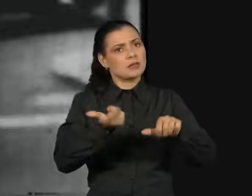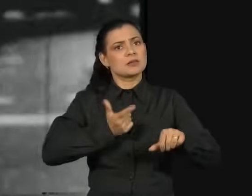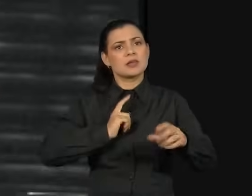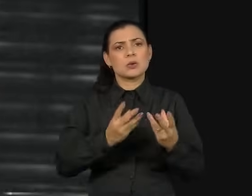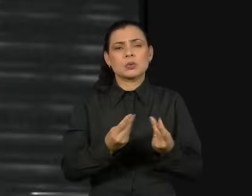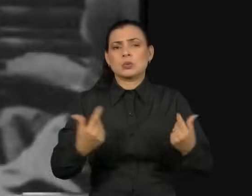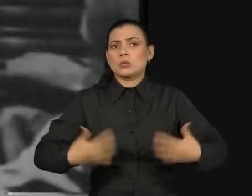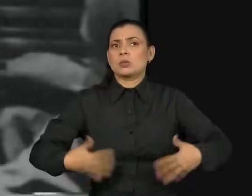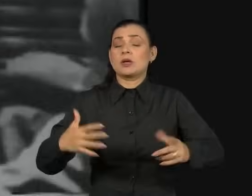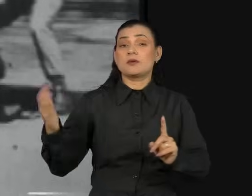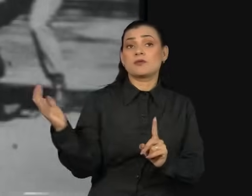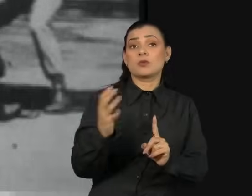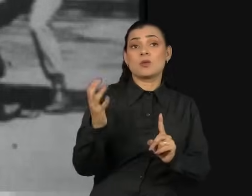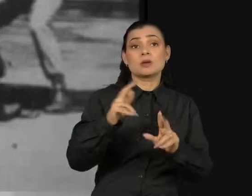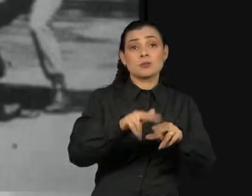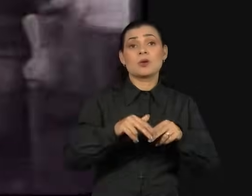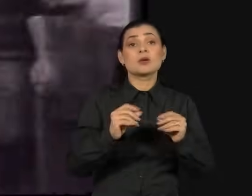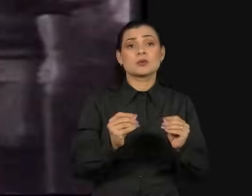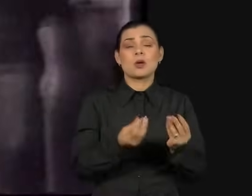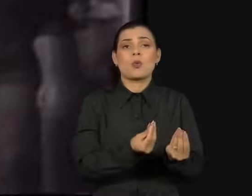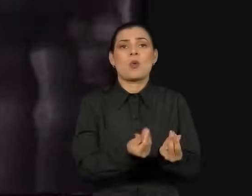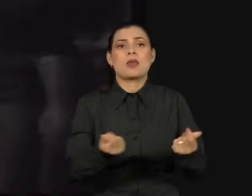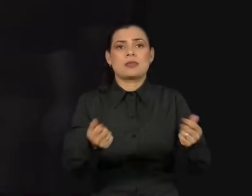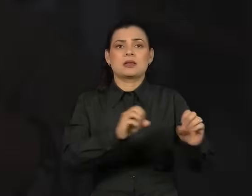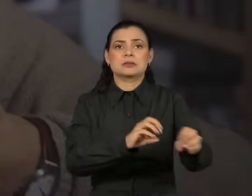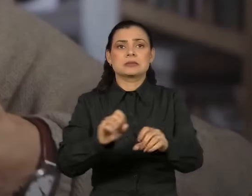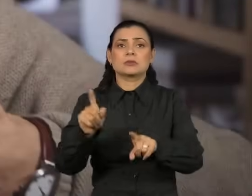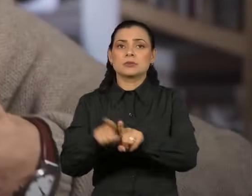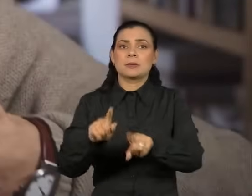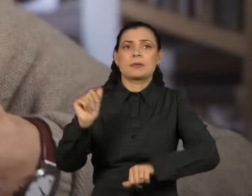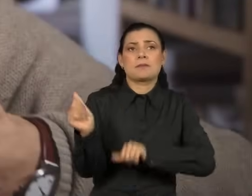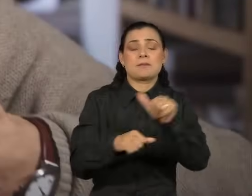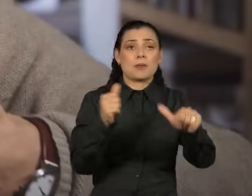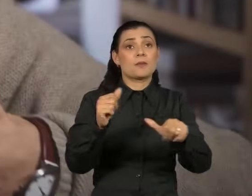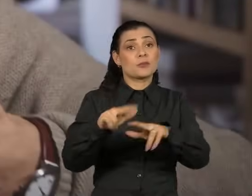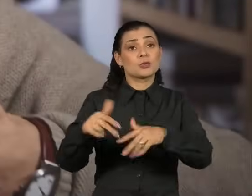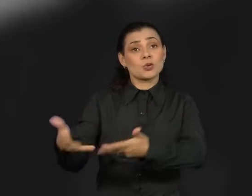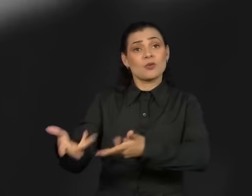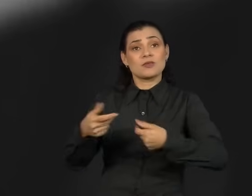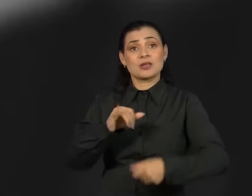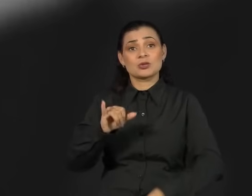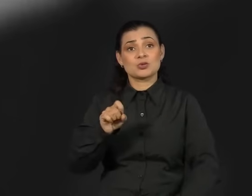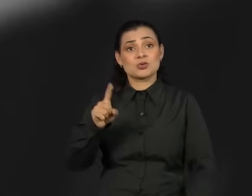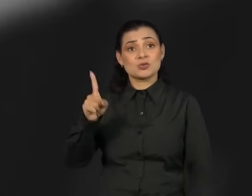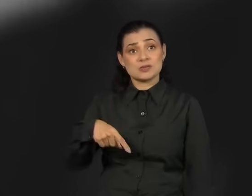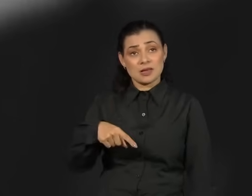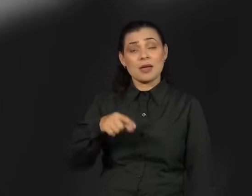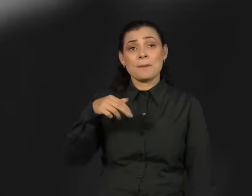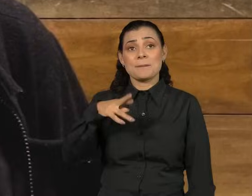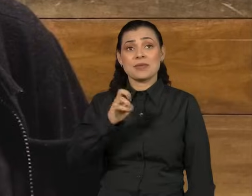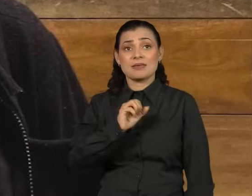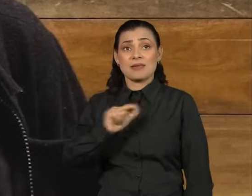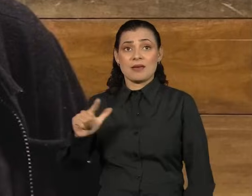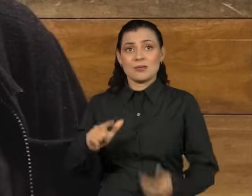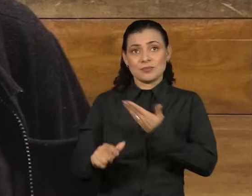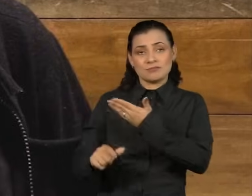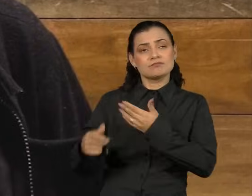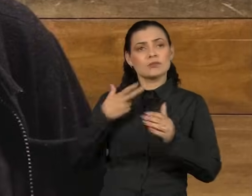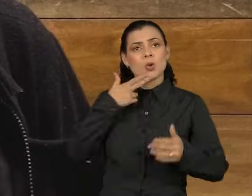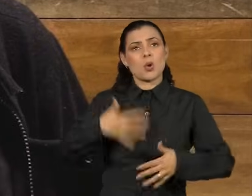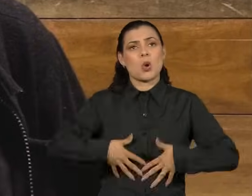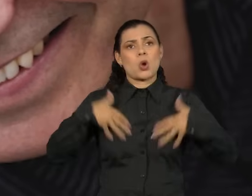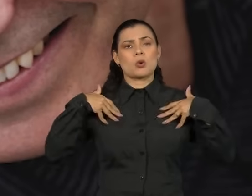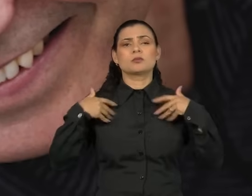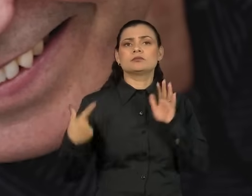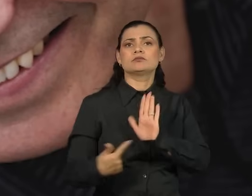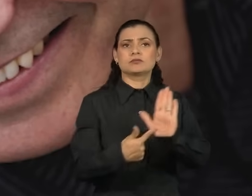sensível reflexo na qualidade do ensino. O nosso convidado, José Miguel Wisnik, declara com orgulho